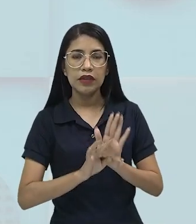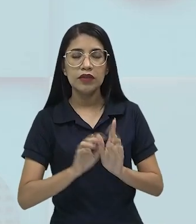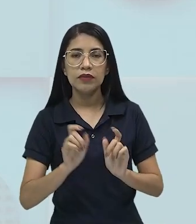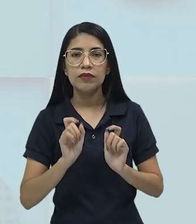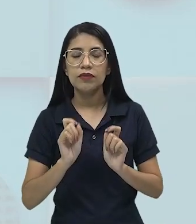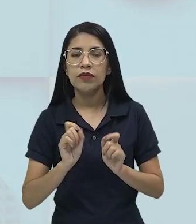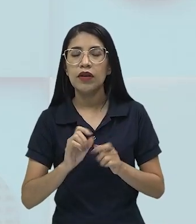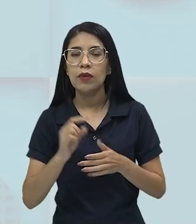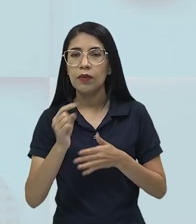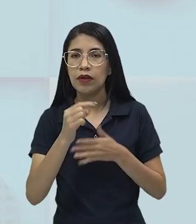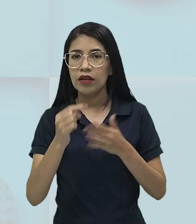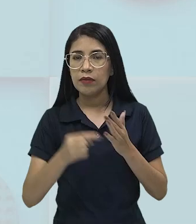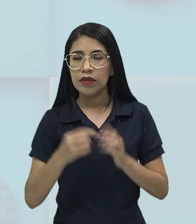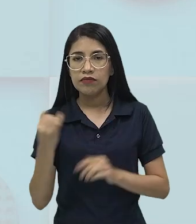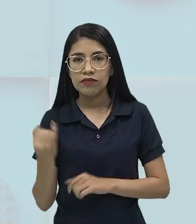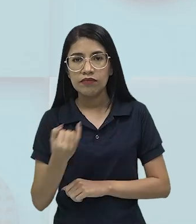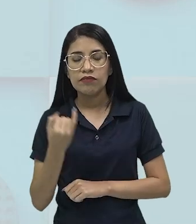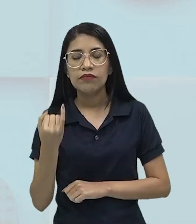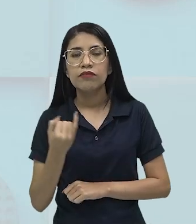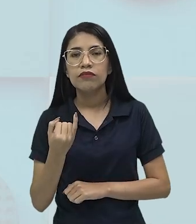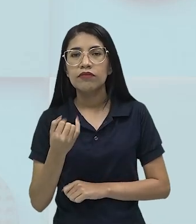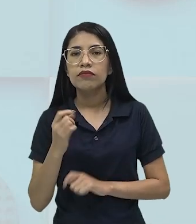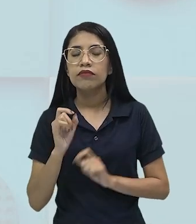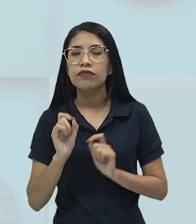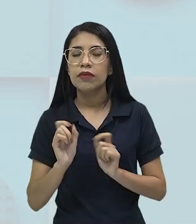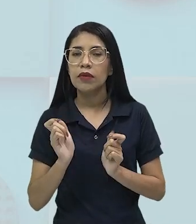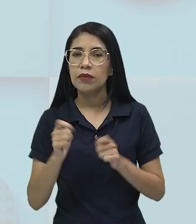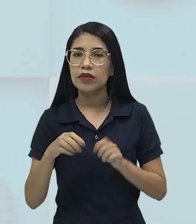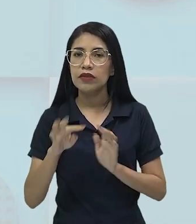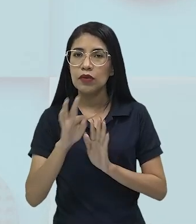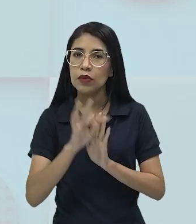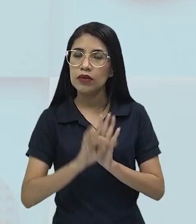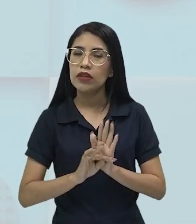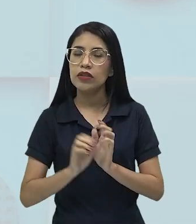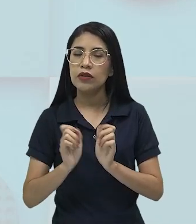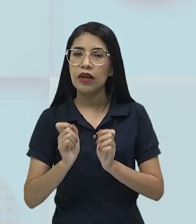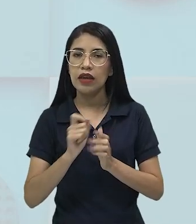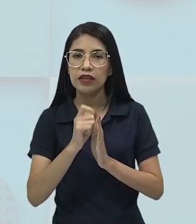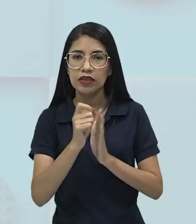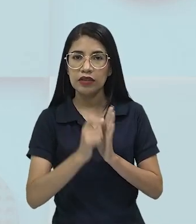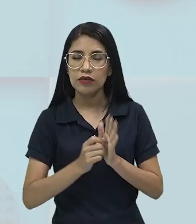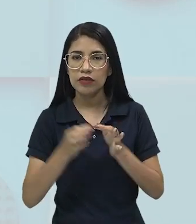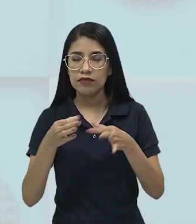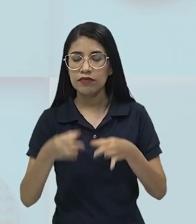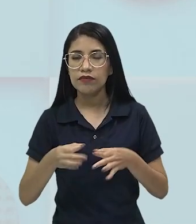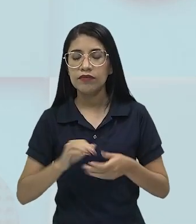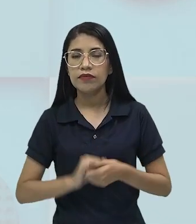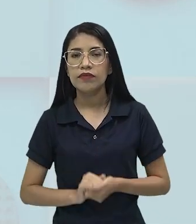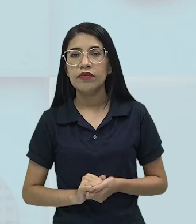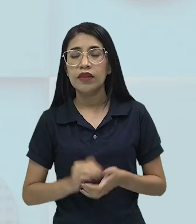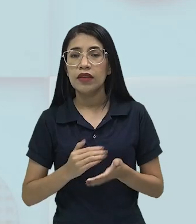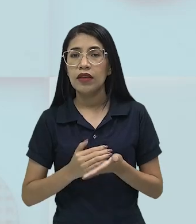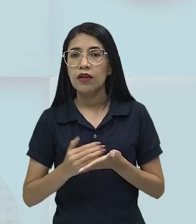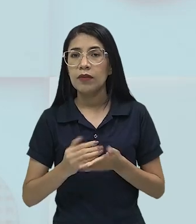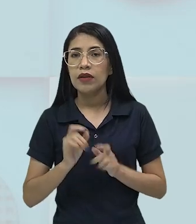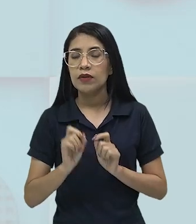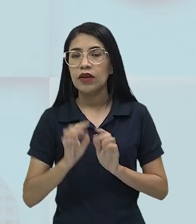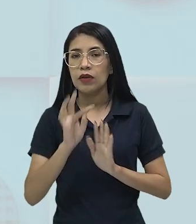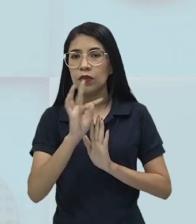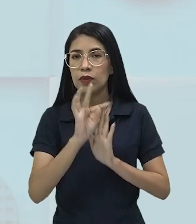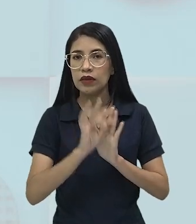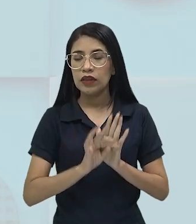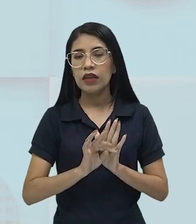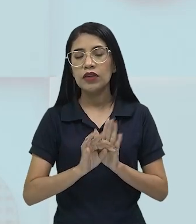é um elemento essencial para que o seu texto seja bem escrito. E é aí que entra a